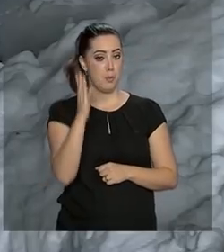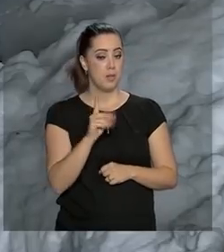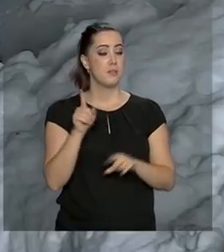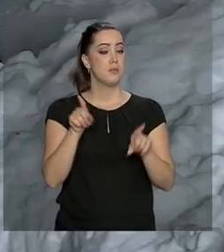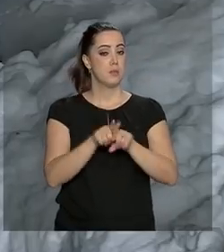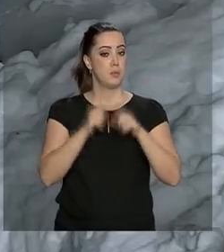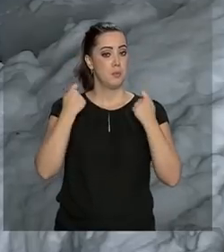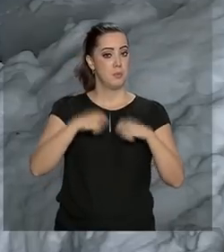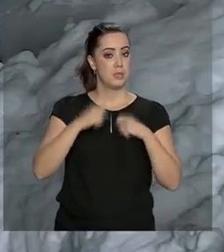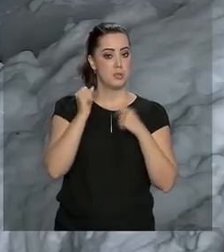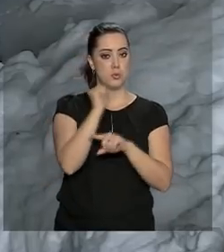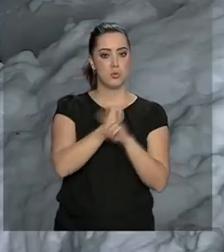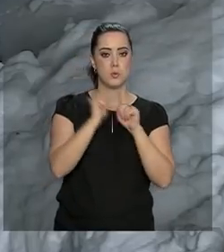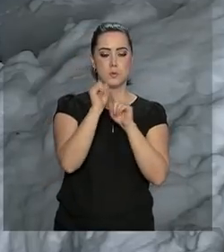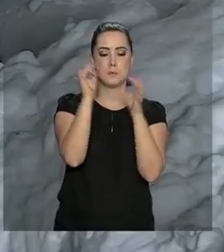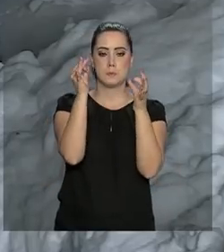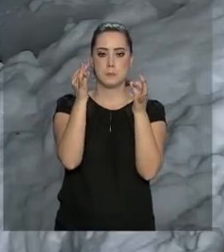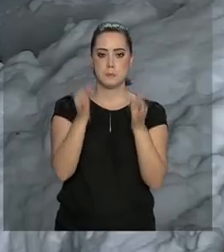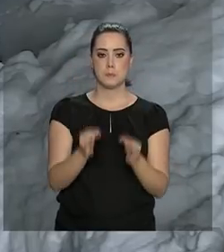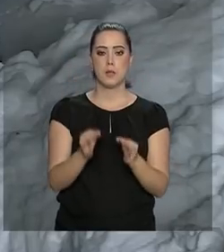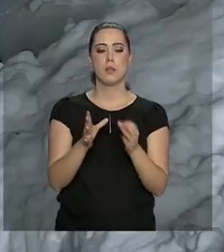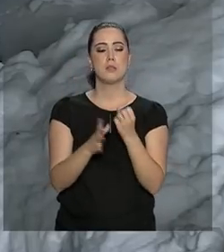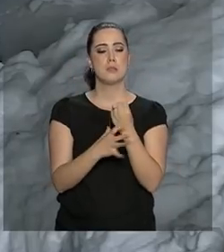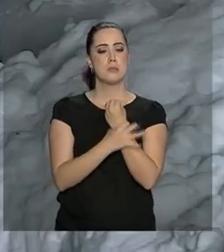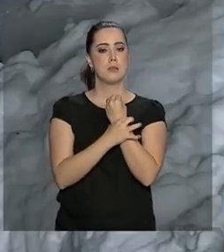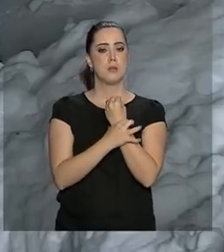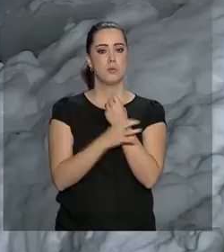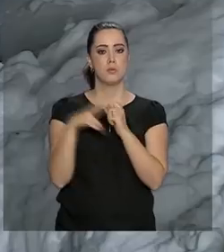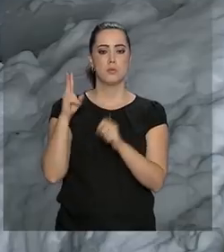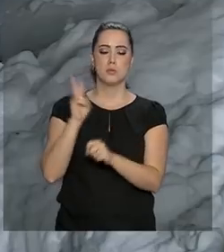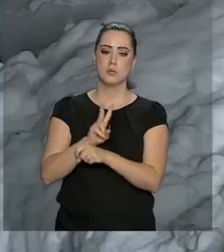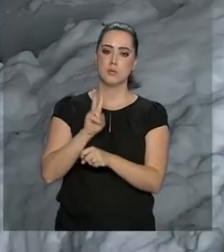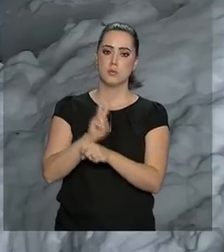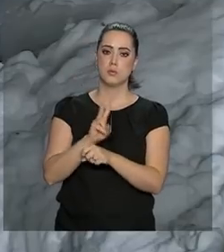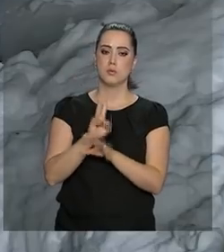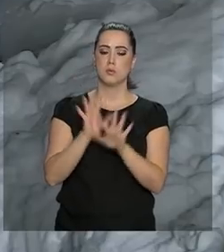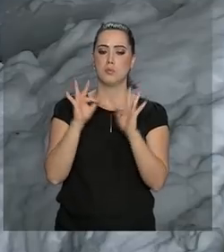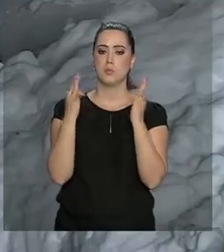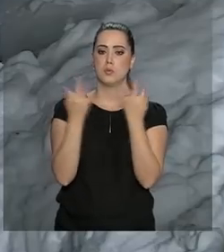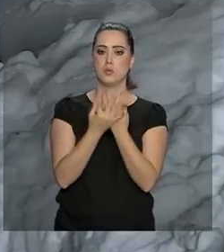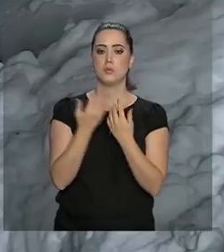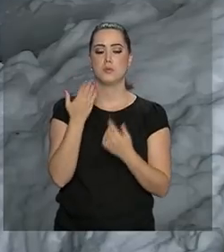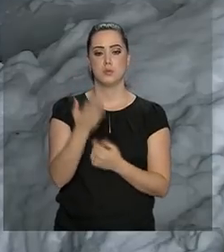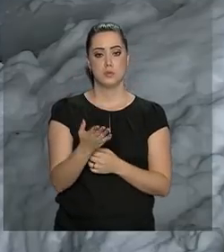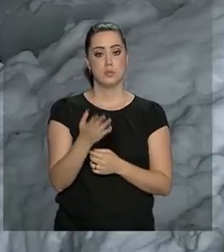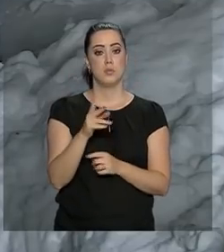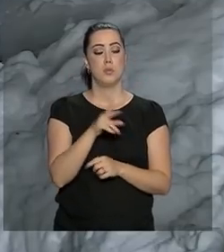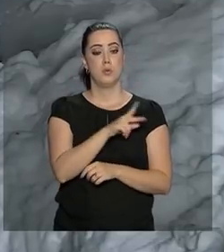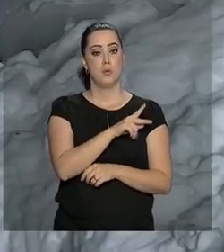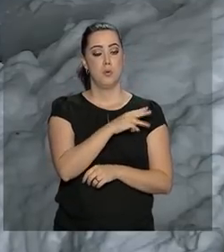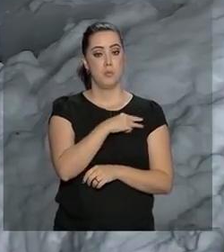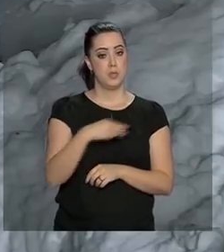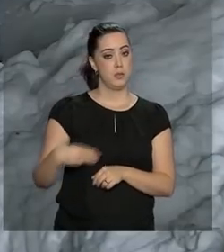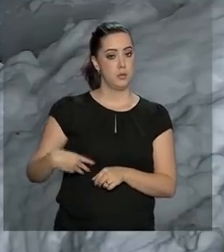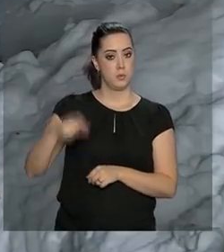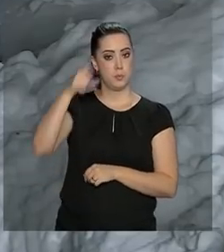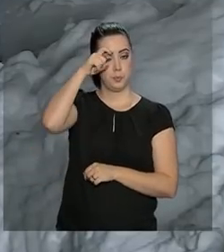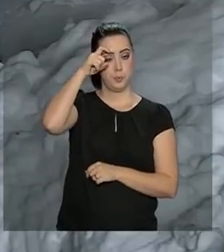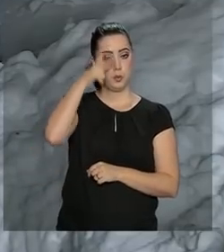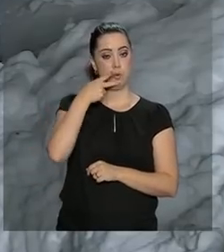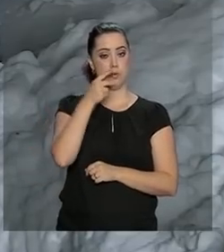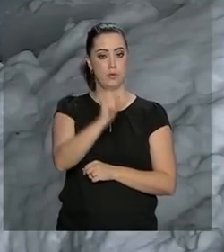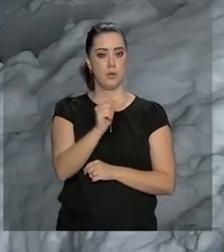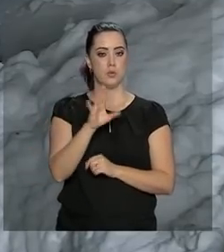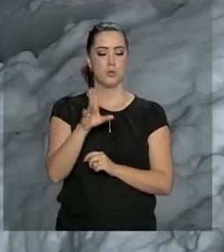de uma sociedade sólida com segurança e proteção das famílias. Já Sérgio Moro falou sobre o desafio